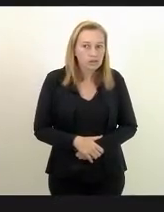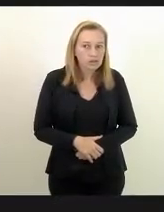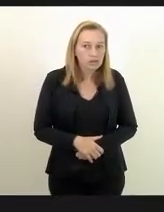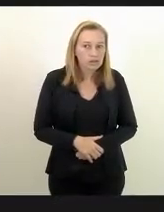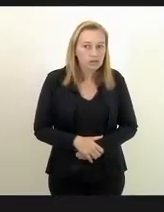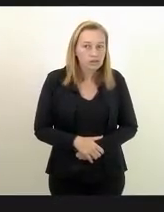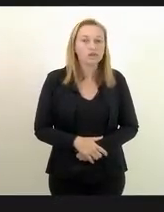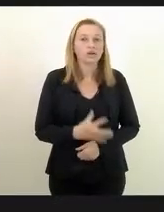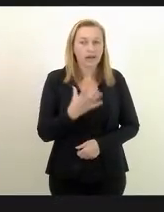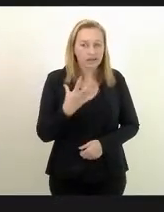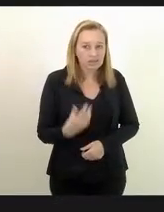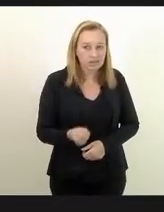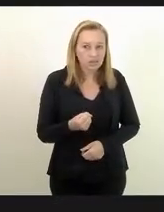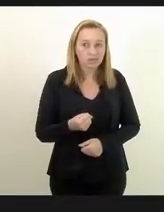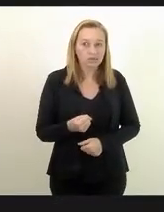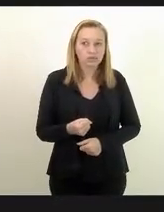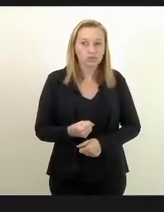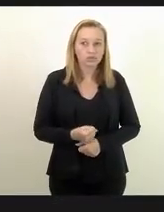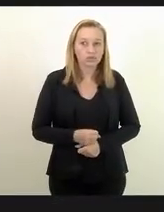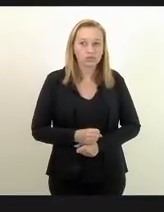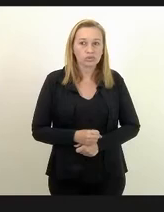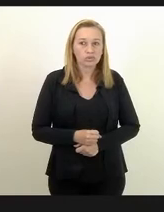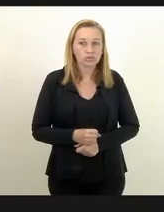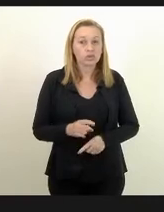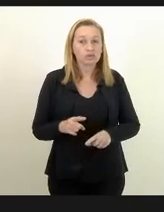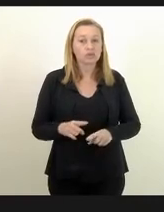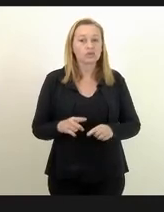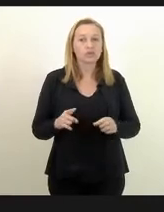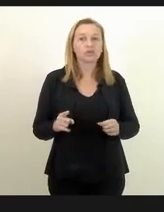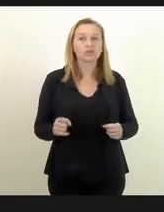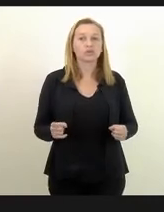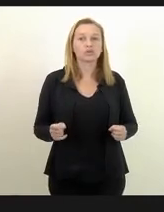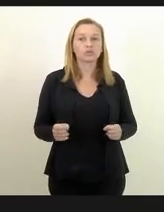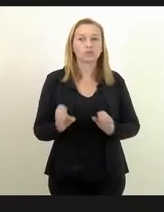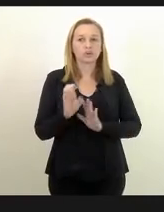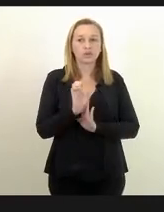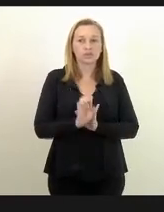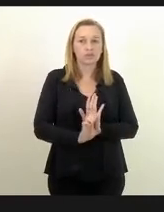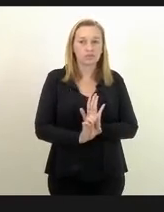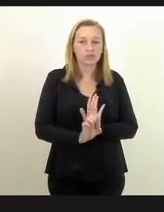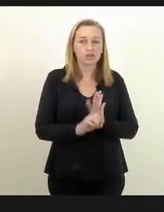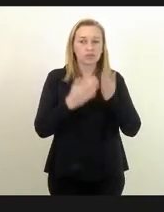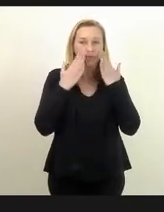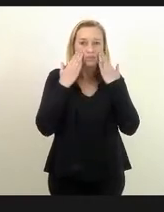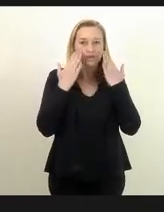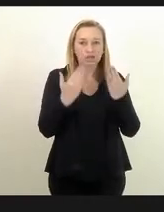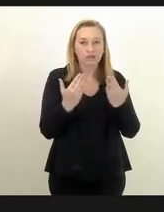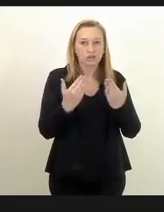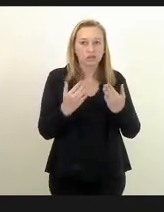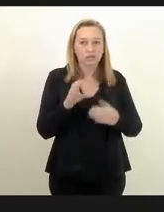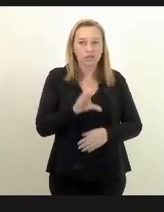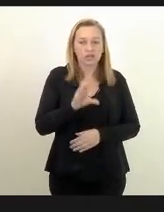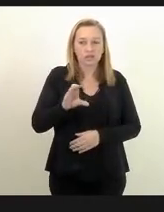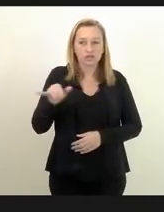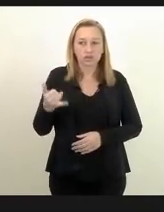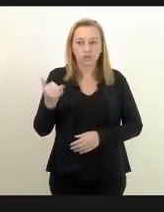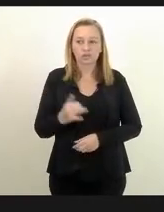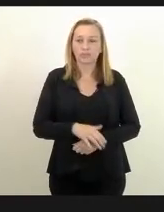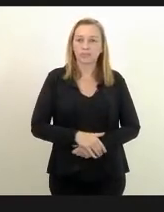favorável para as emendas apresentadas pela CCJ.